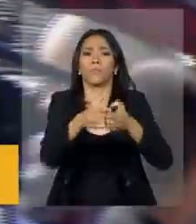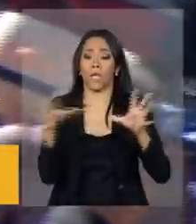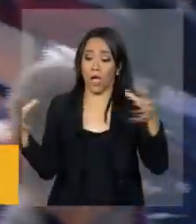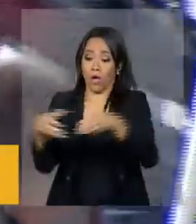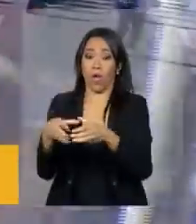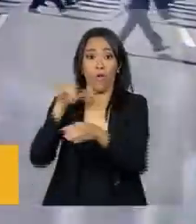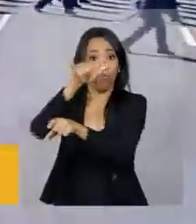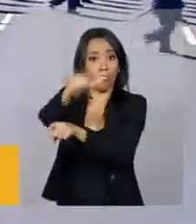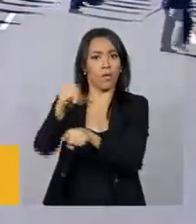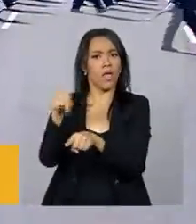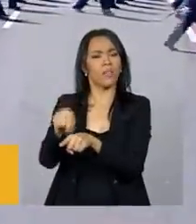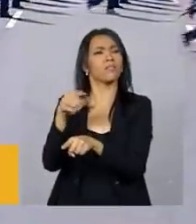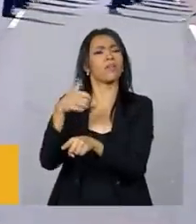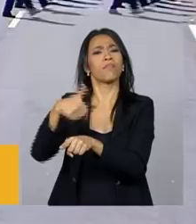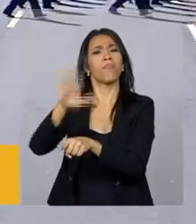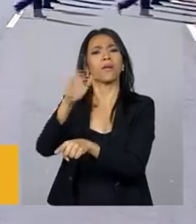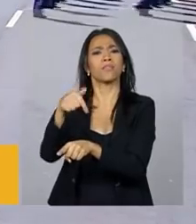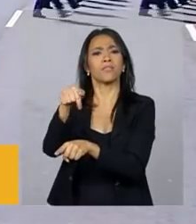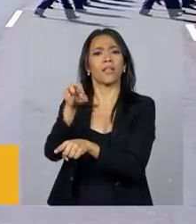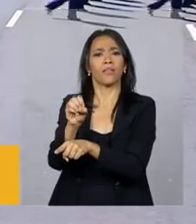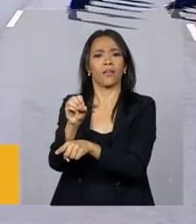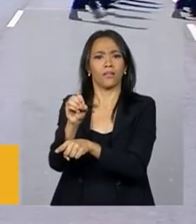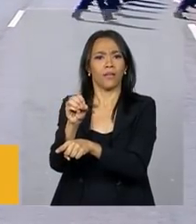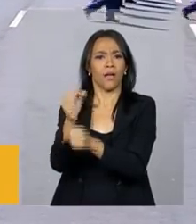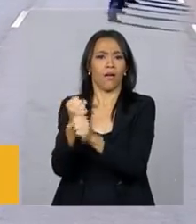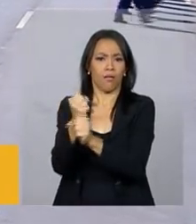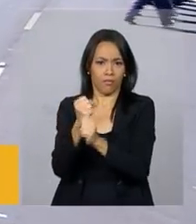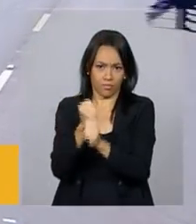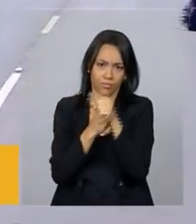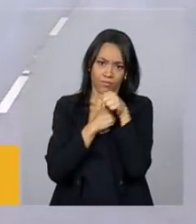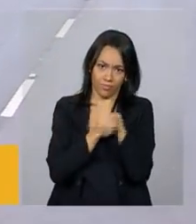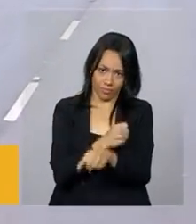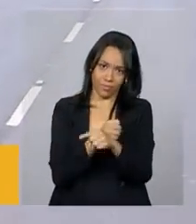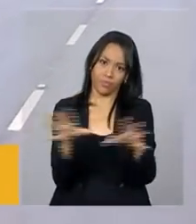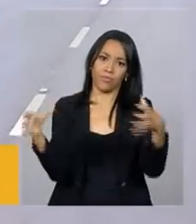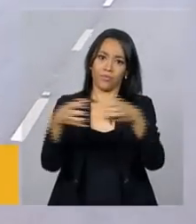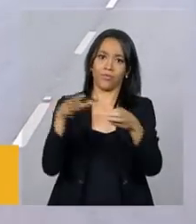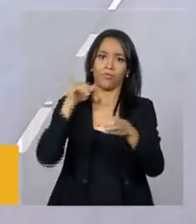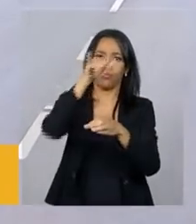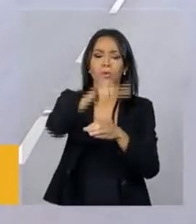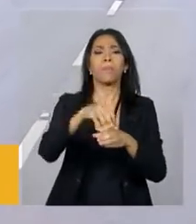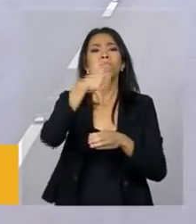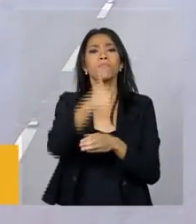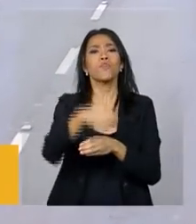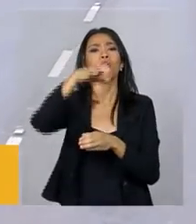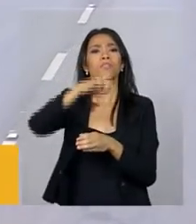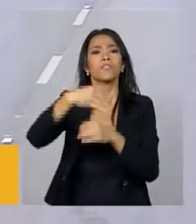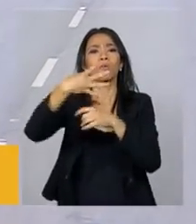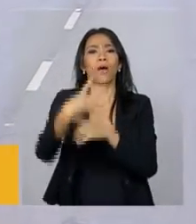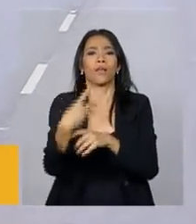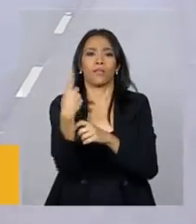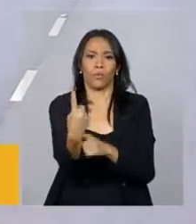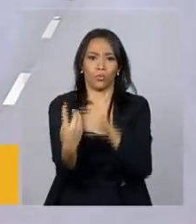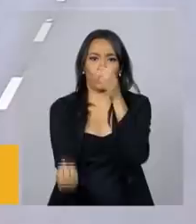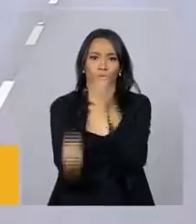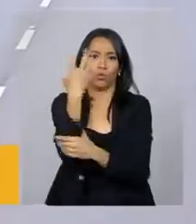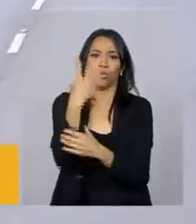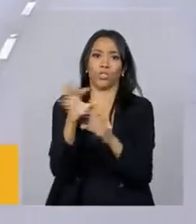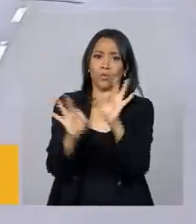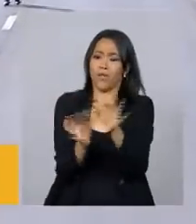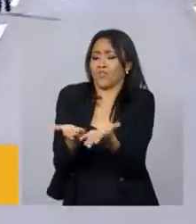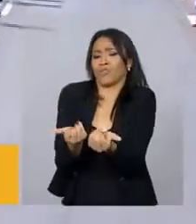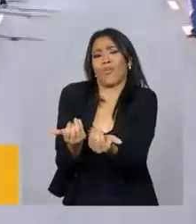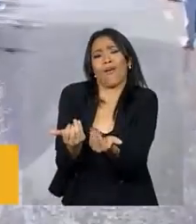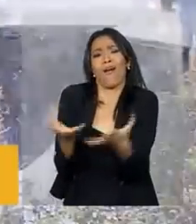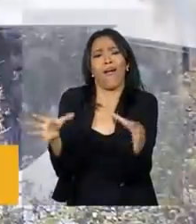A Força Aérea Brasileira já tem mais de 70 anos. Então nós nascemos, o Ministério da Aeronáutica nasceu em 41. É a mais jovem, mas